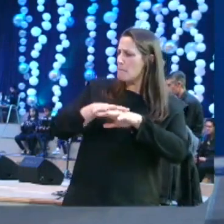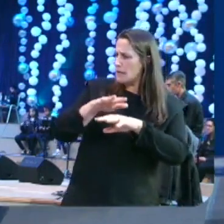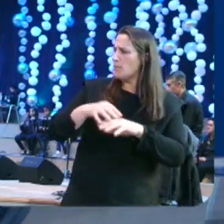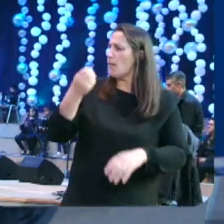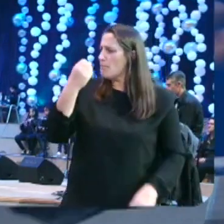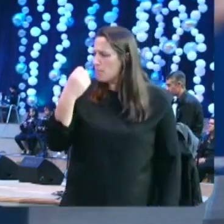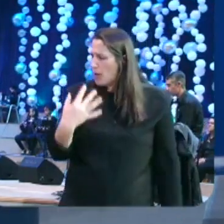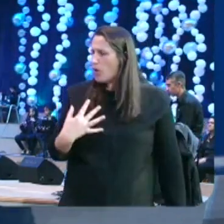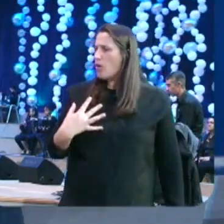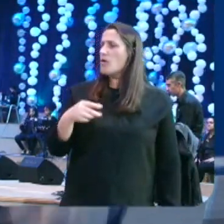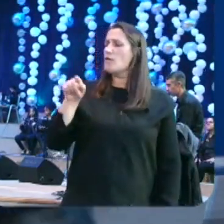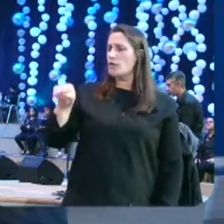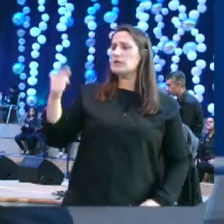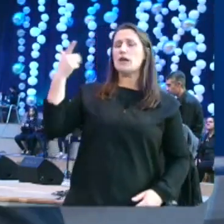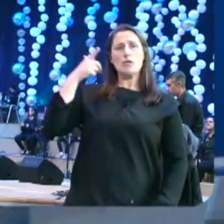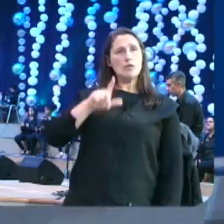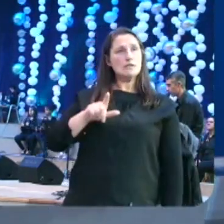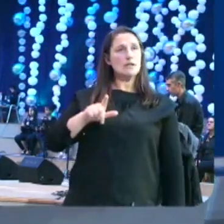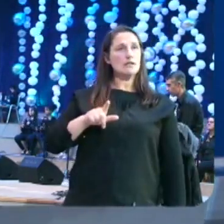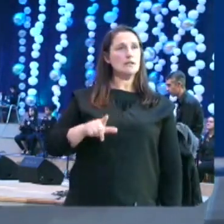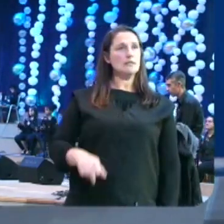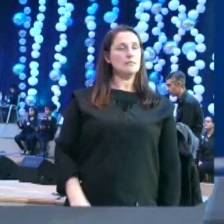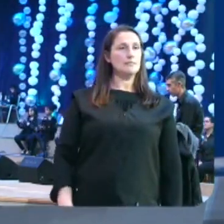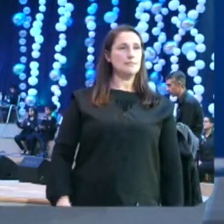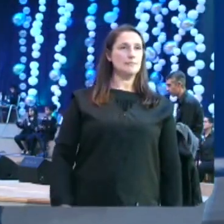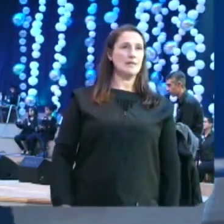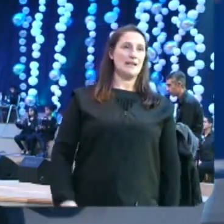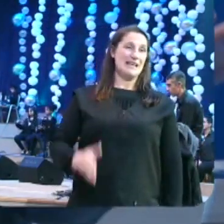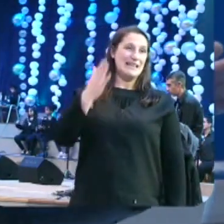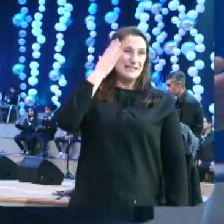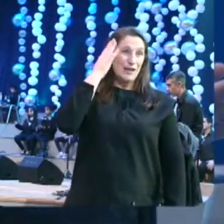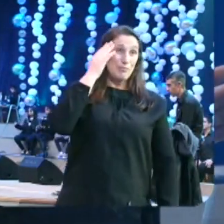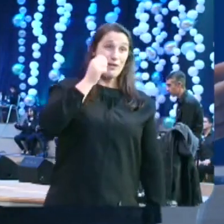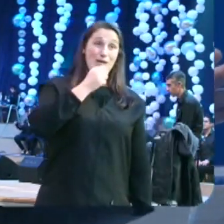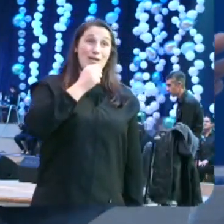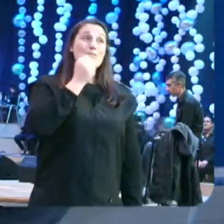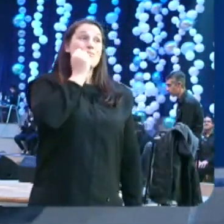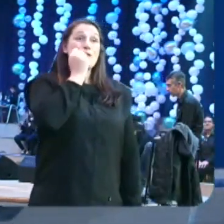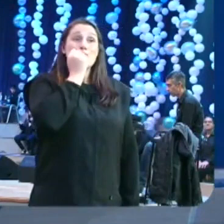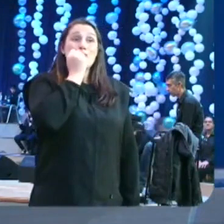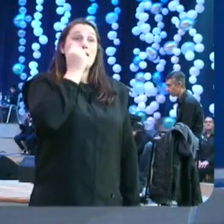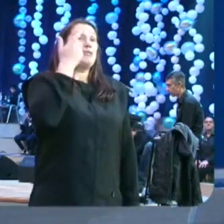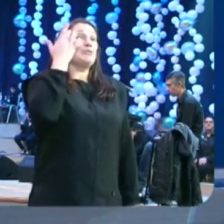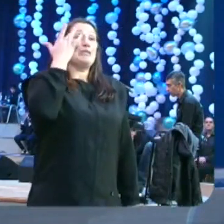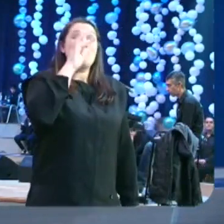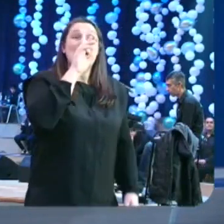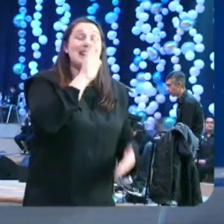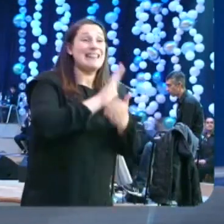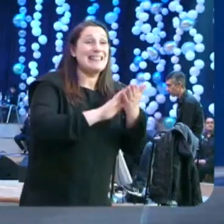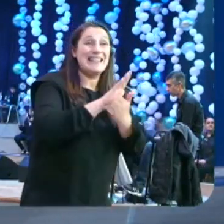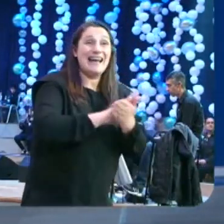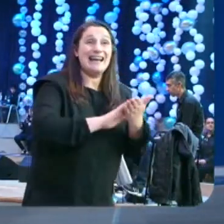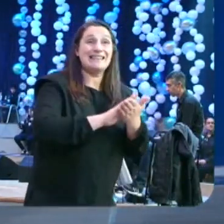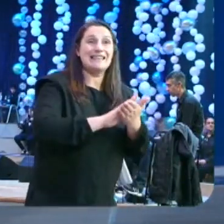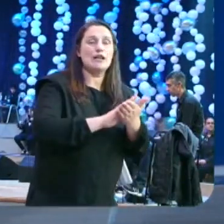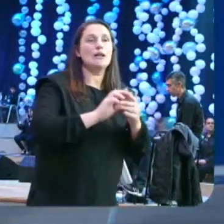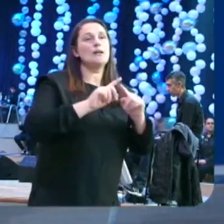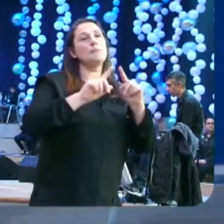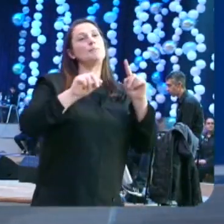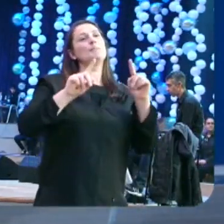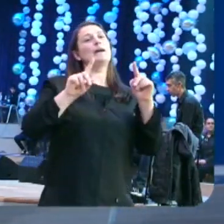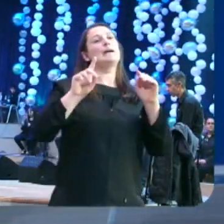tal. Olha, você tem que... Pior que minha mãe não sabia nada de física, não é? Mas ela sabia